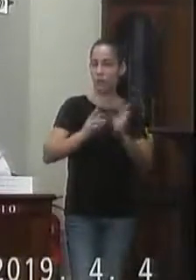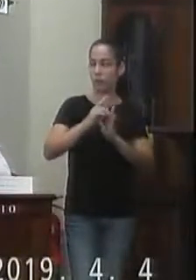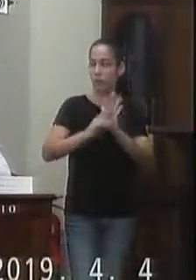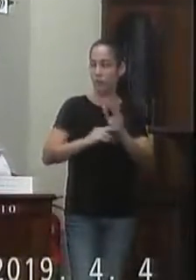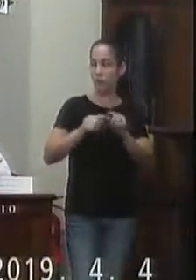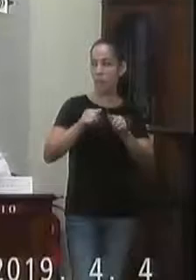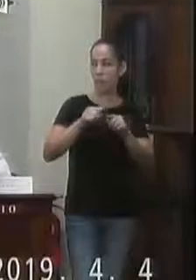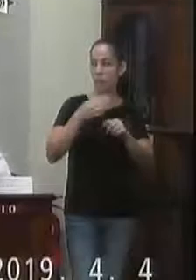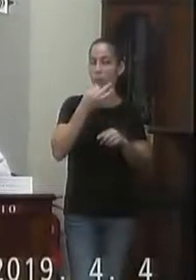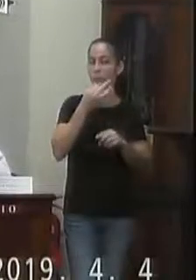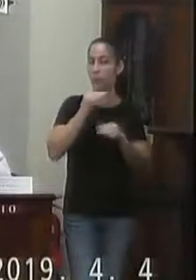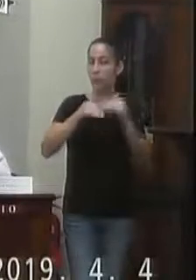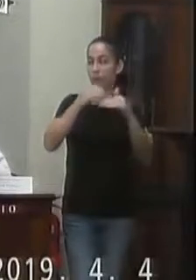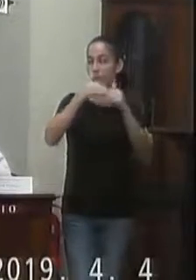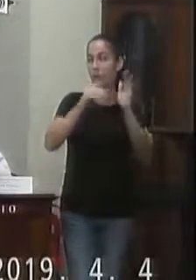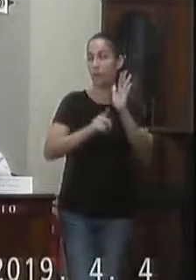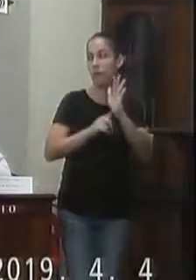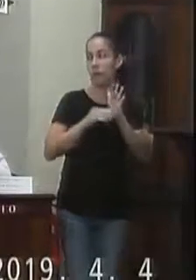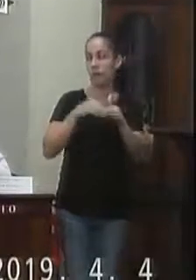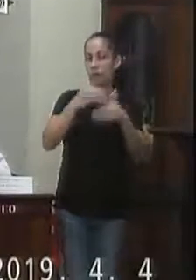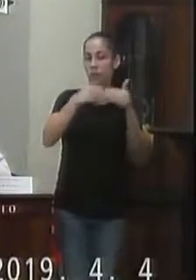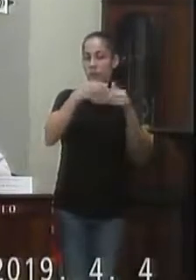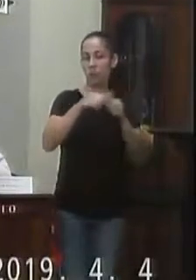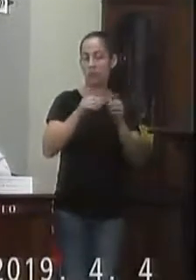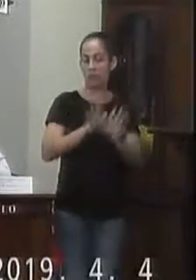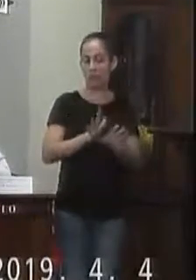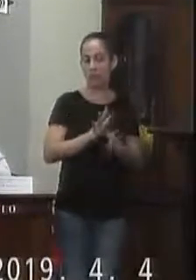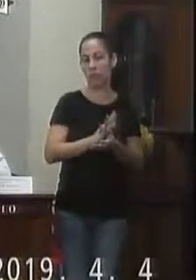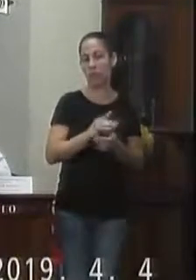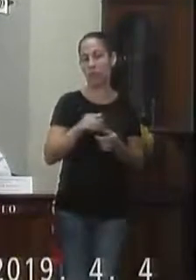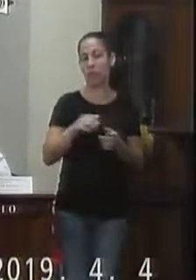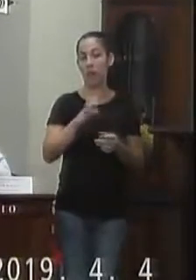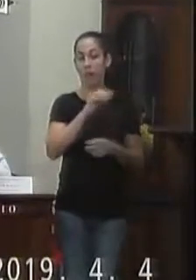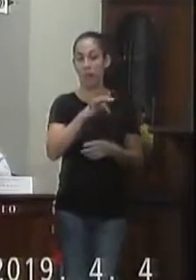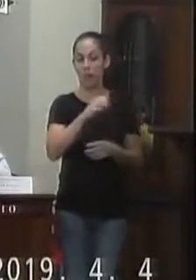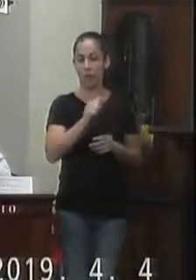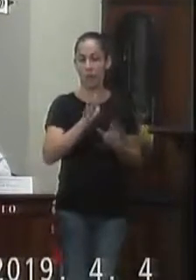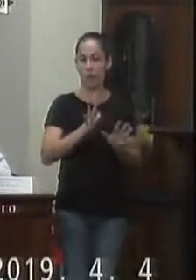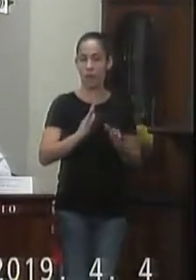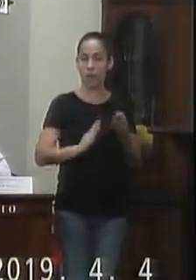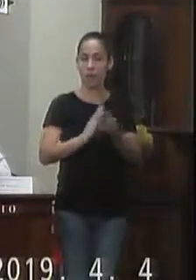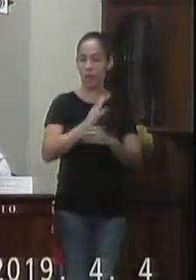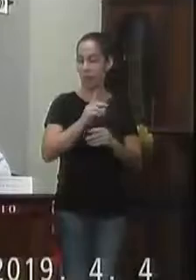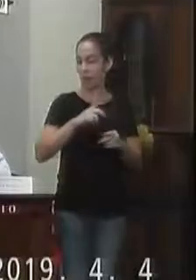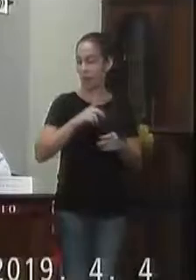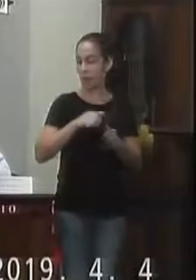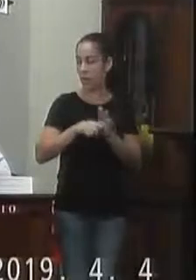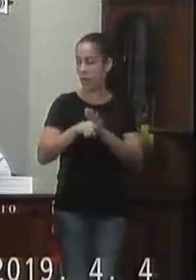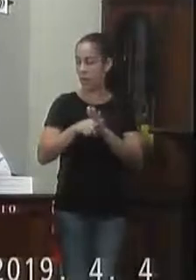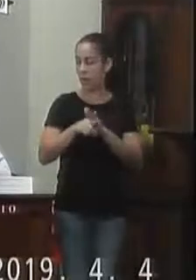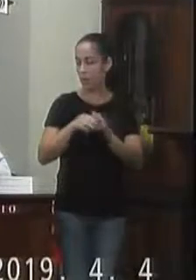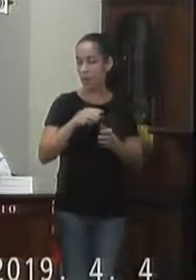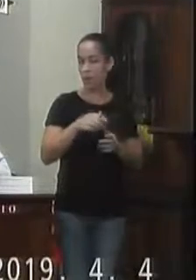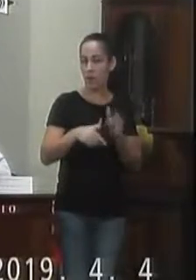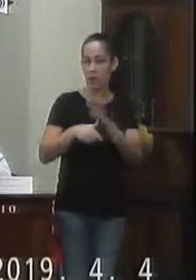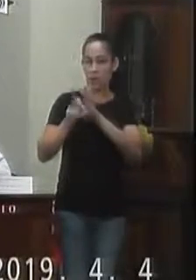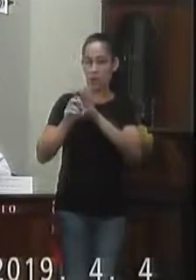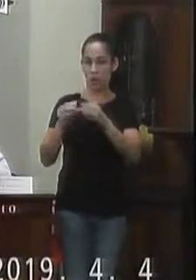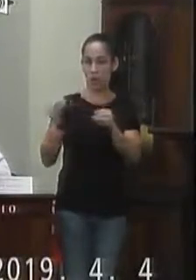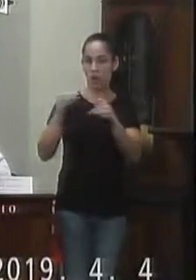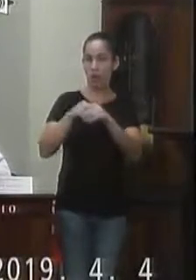de seu relator, opina pela regular tramitação do presente lei com a emenda, sendo que a sua aprovação deve ser analisada mediante votação